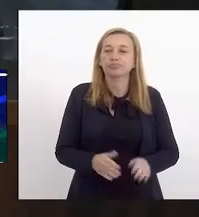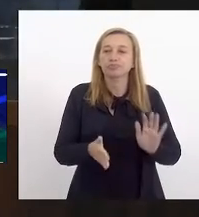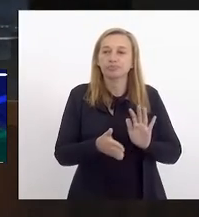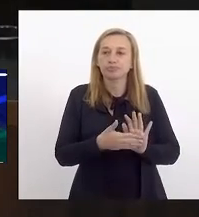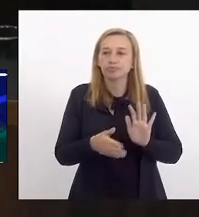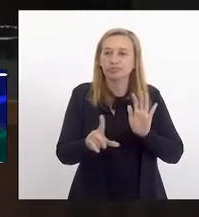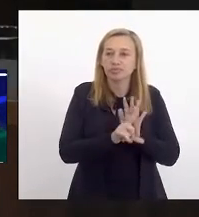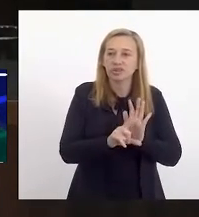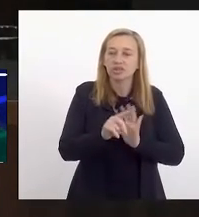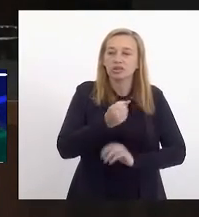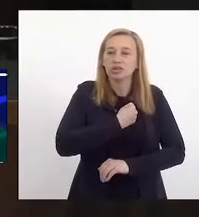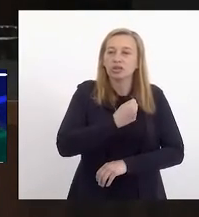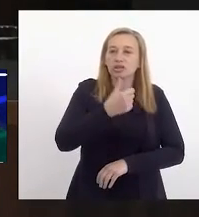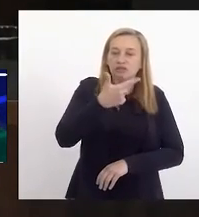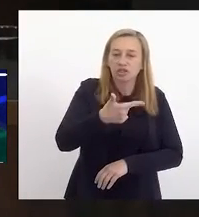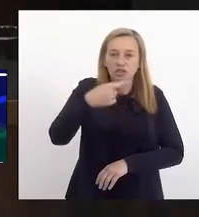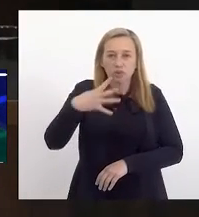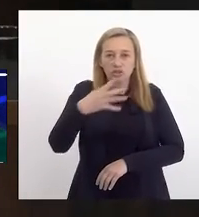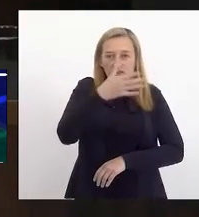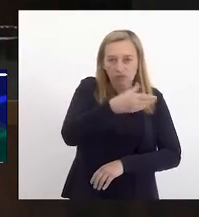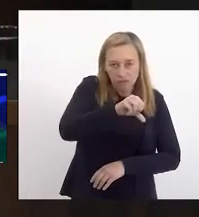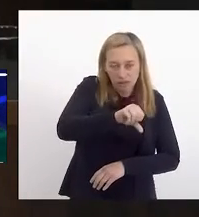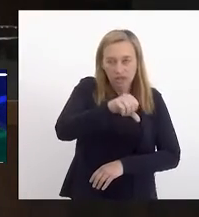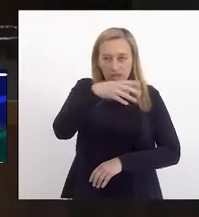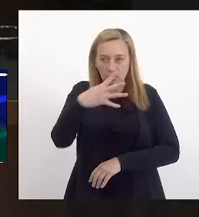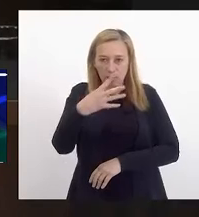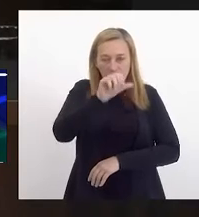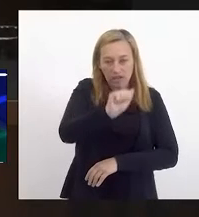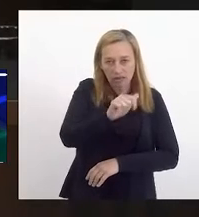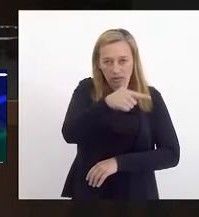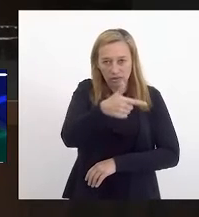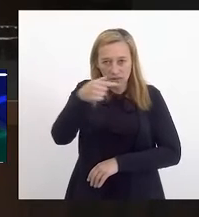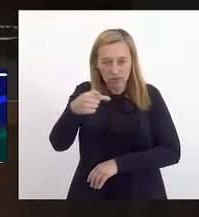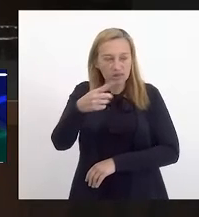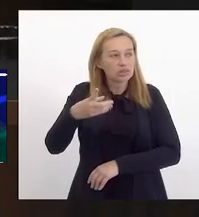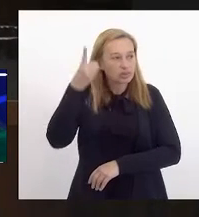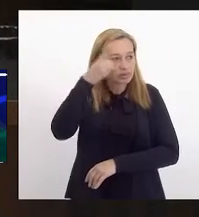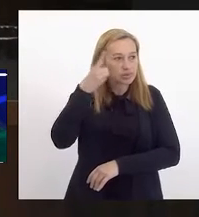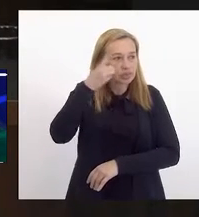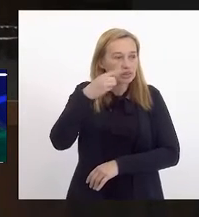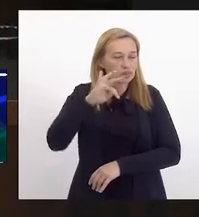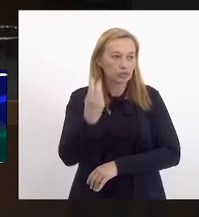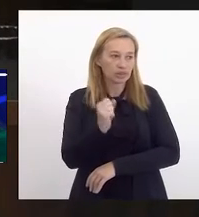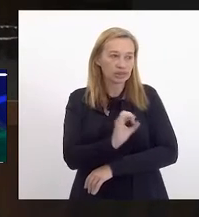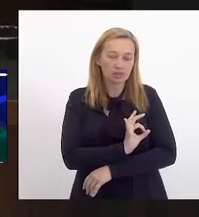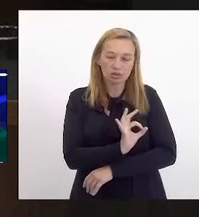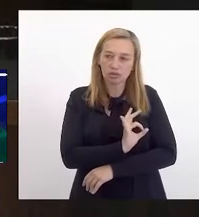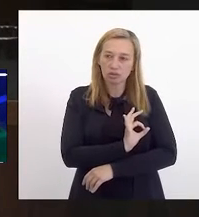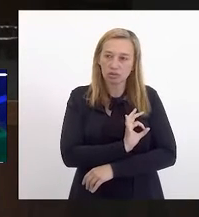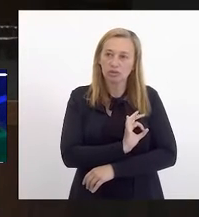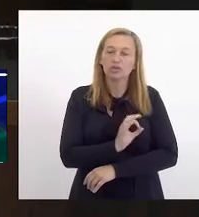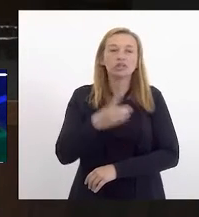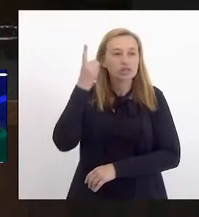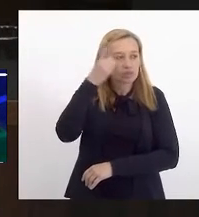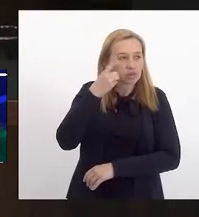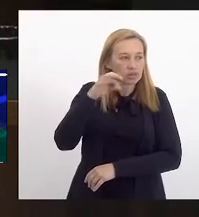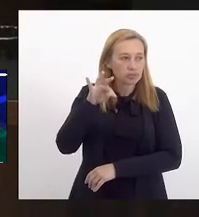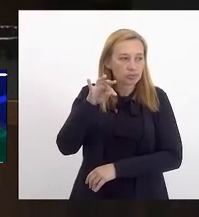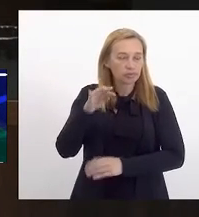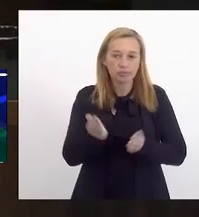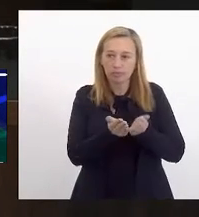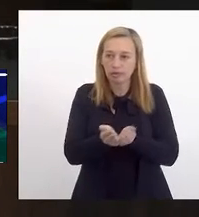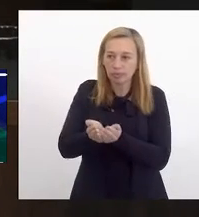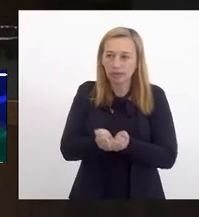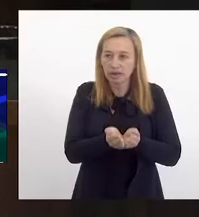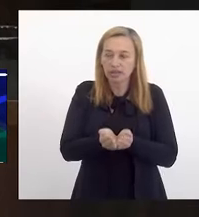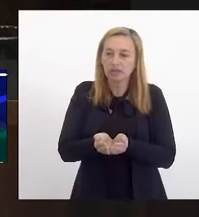Projeto de lei número 2494-A, de 17, de autoria deputada Marta Rocha e deputado Bebeto,